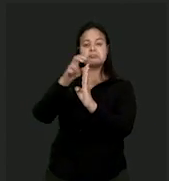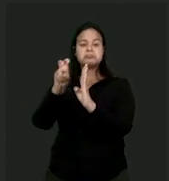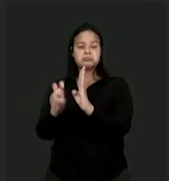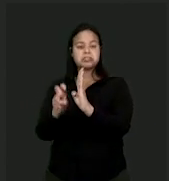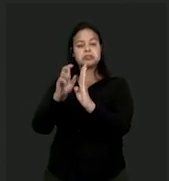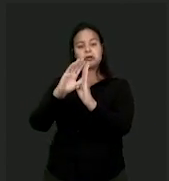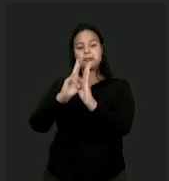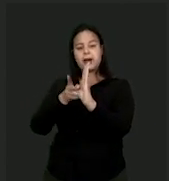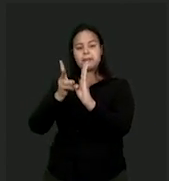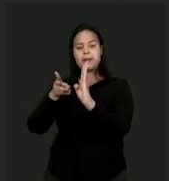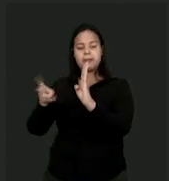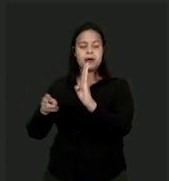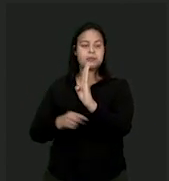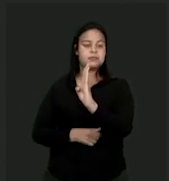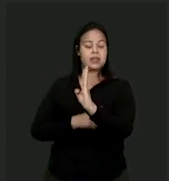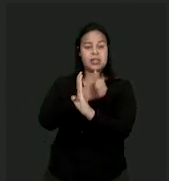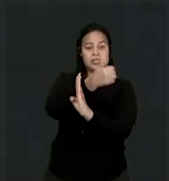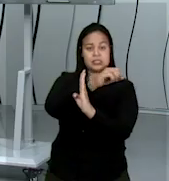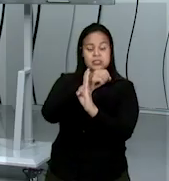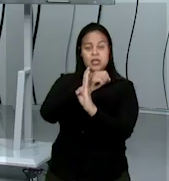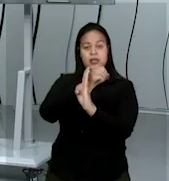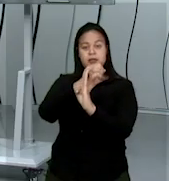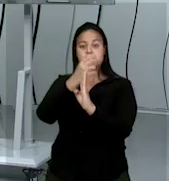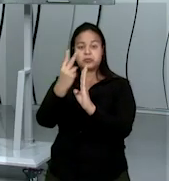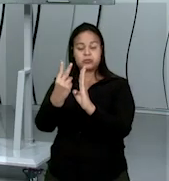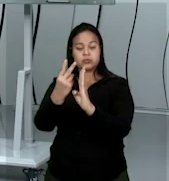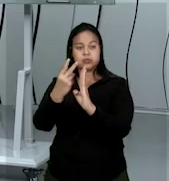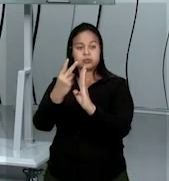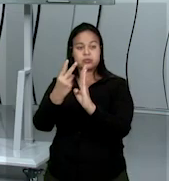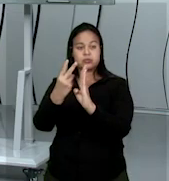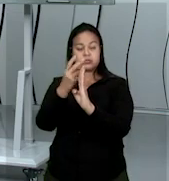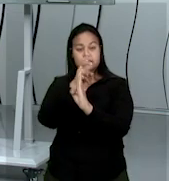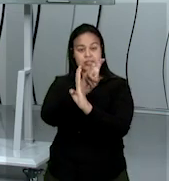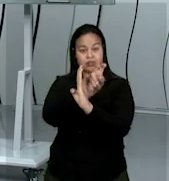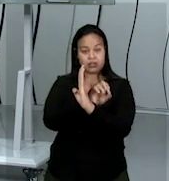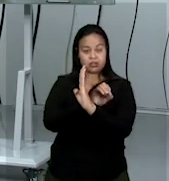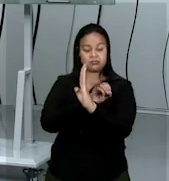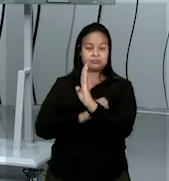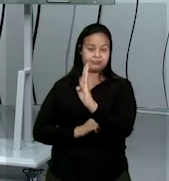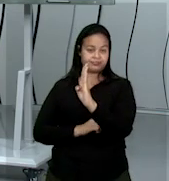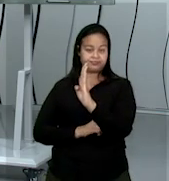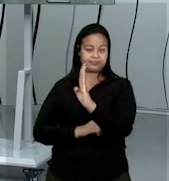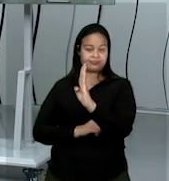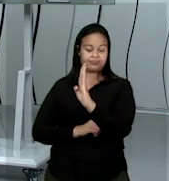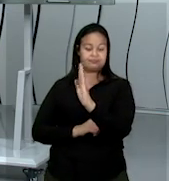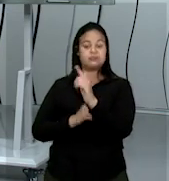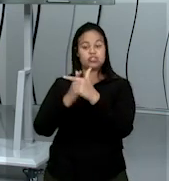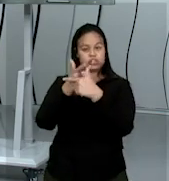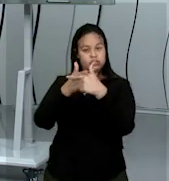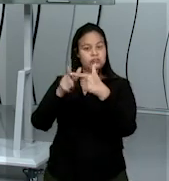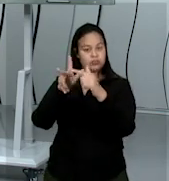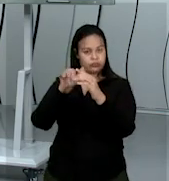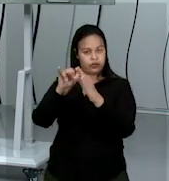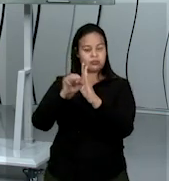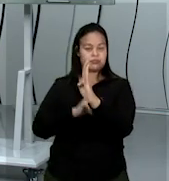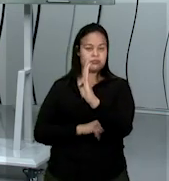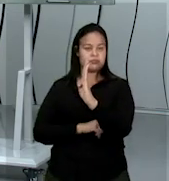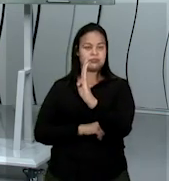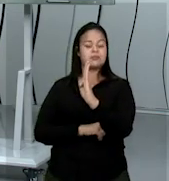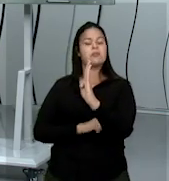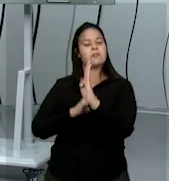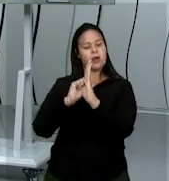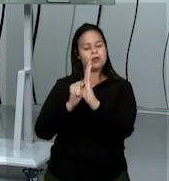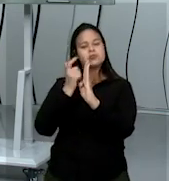diante. Então vamos lá. 100 dividido por 2, 50. 50 também é par. Então dá para dividir